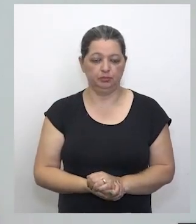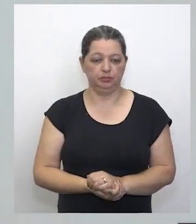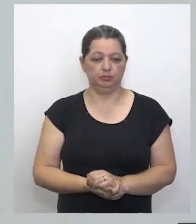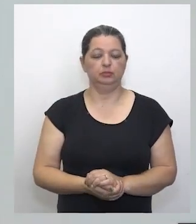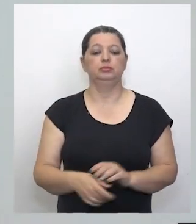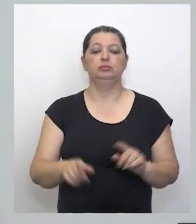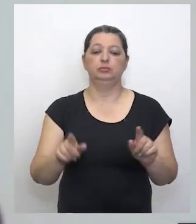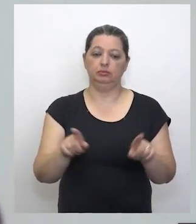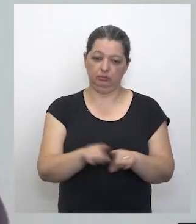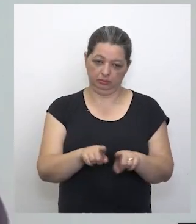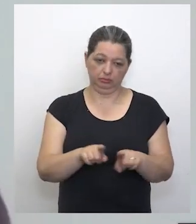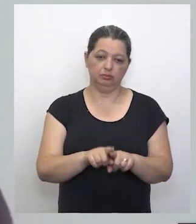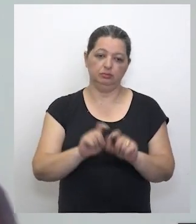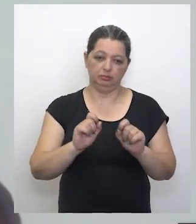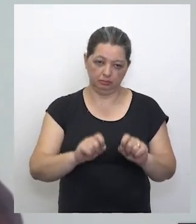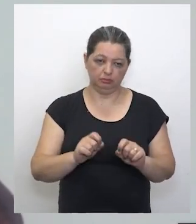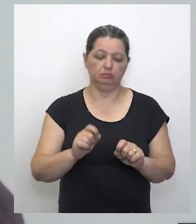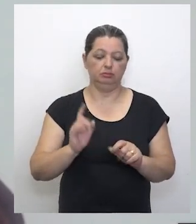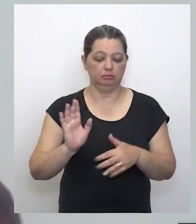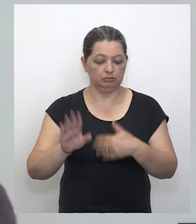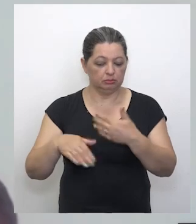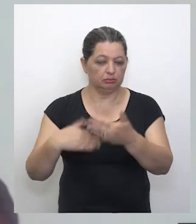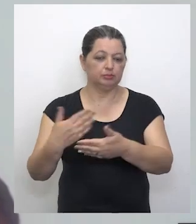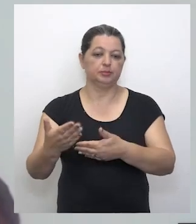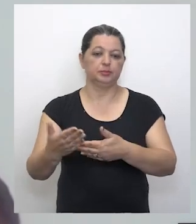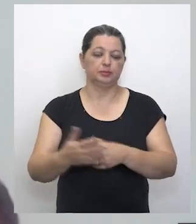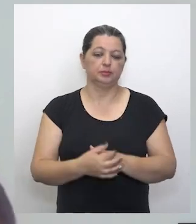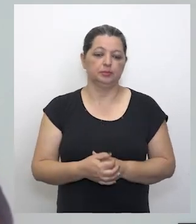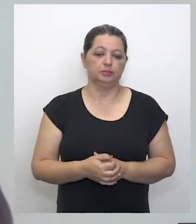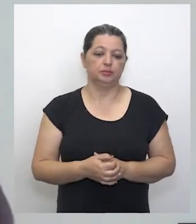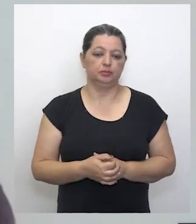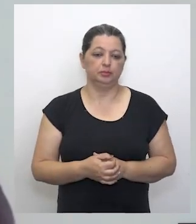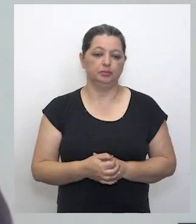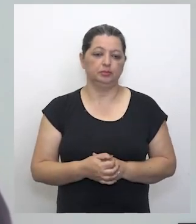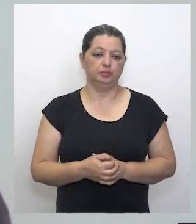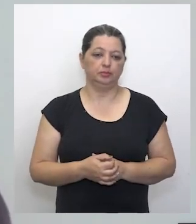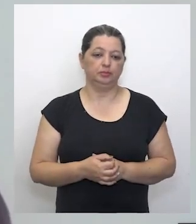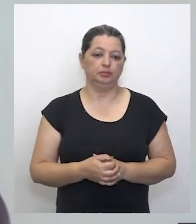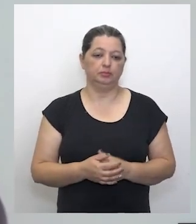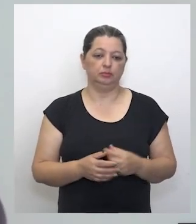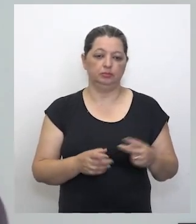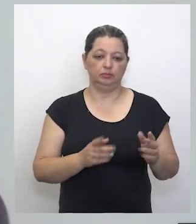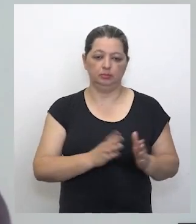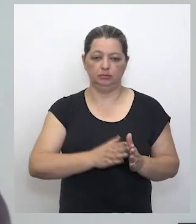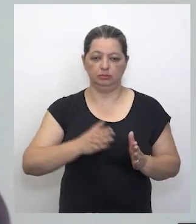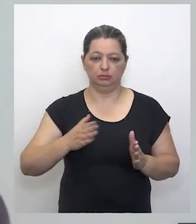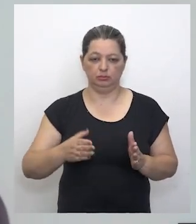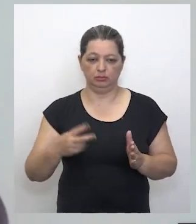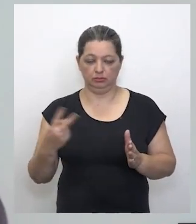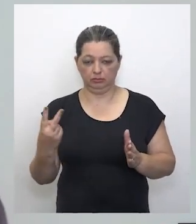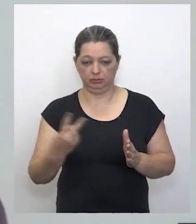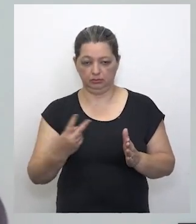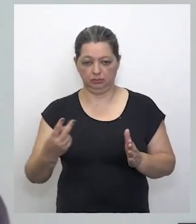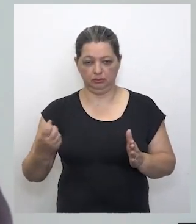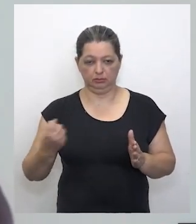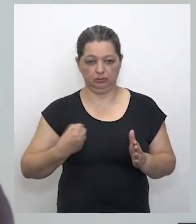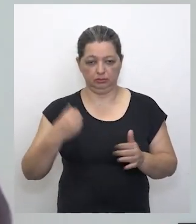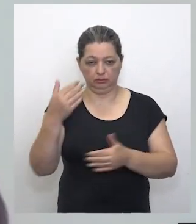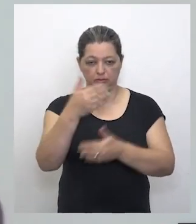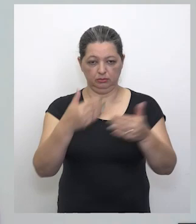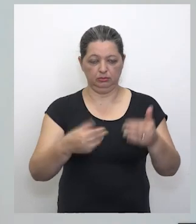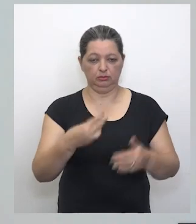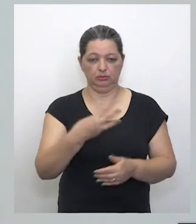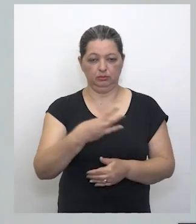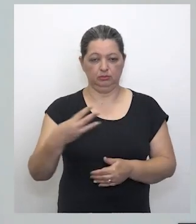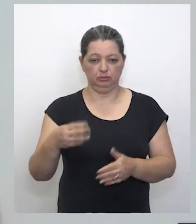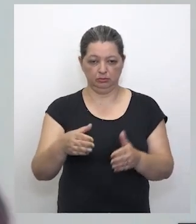também desdobrar essa situação, né? Na parte 2, no slide 33, por favor,